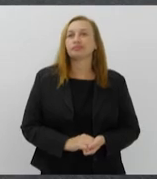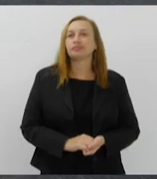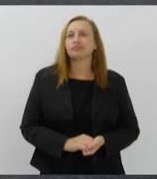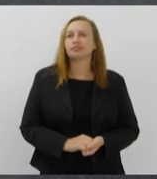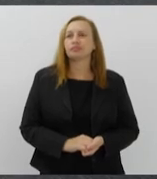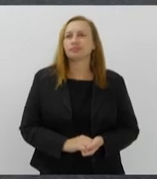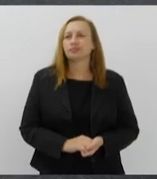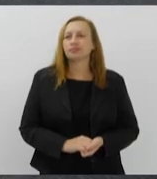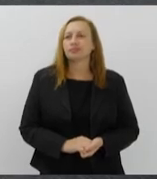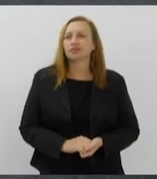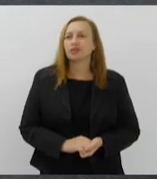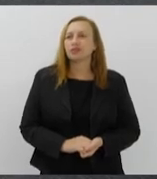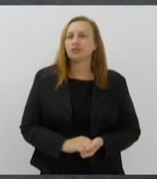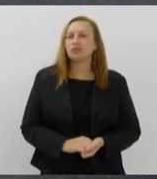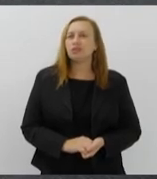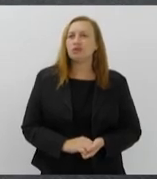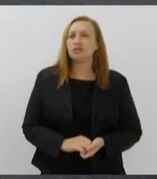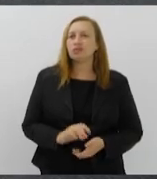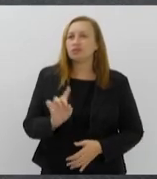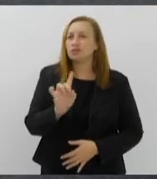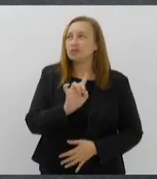Não mais falarão sozinho.